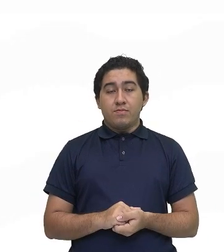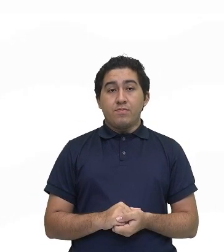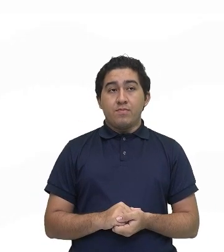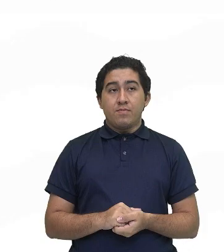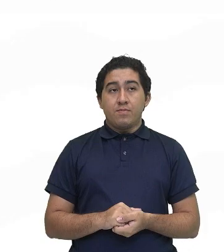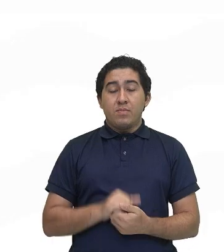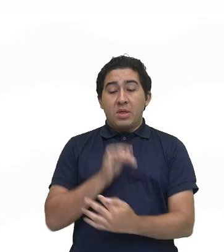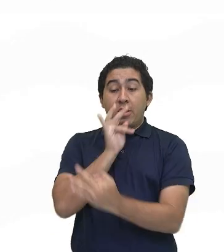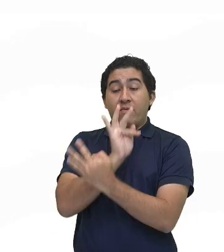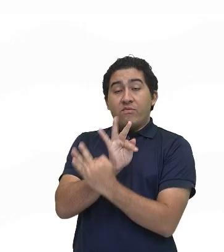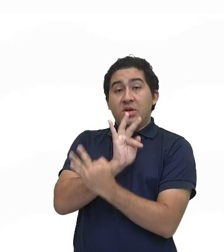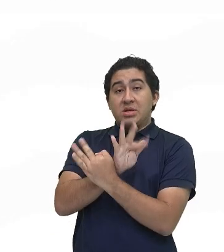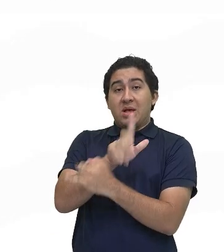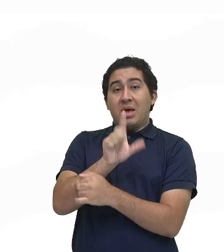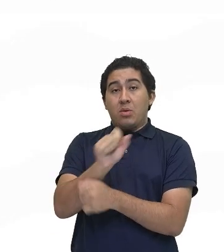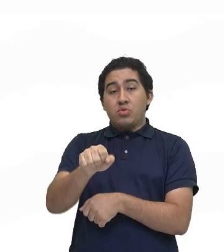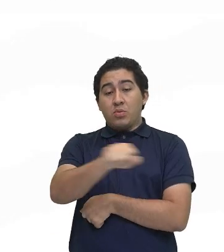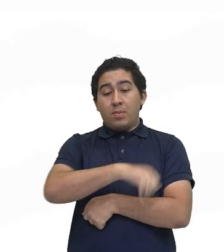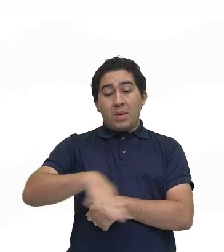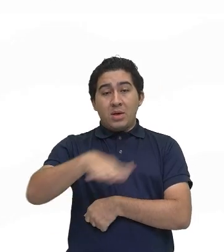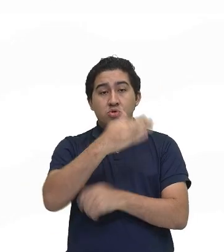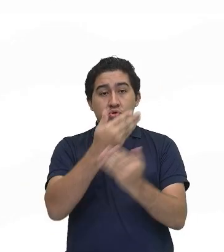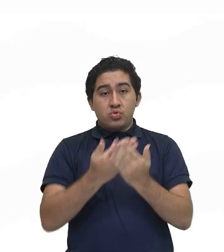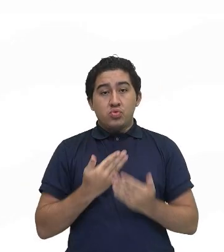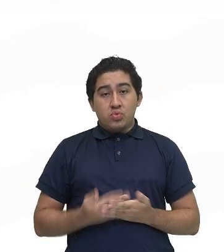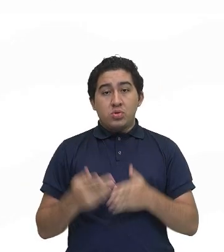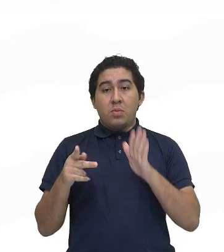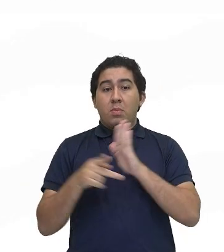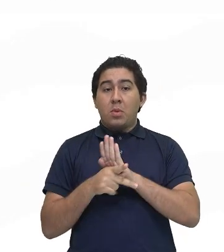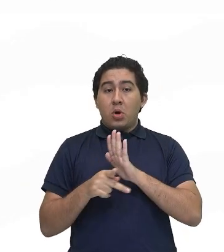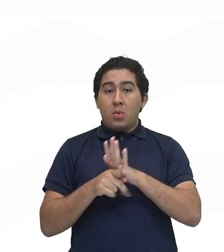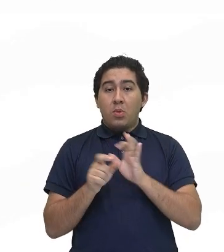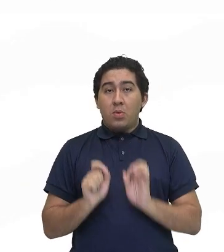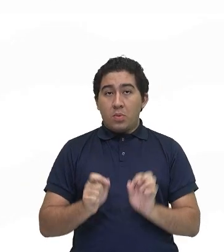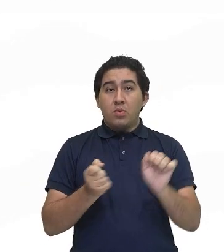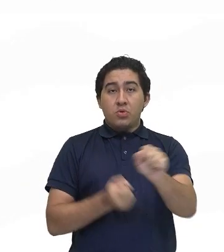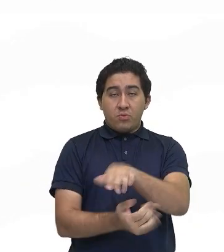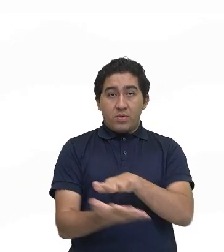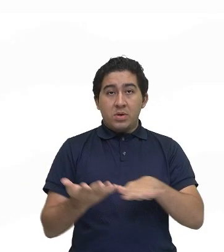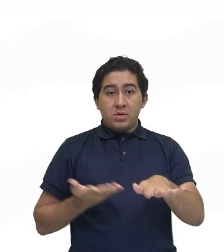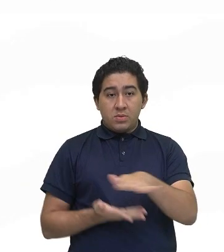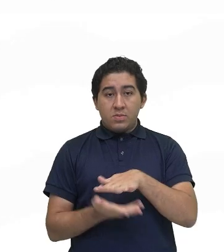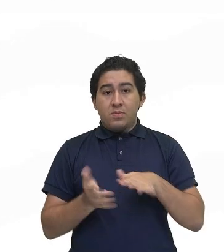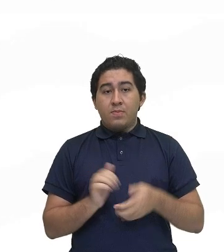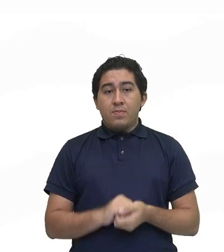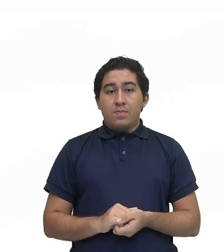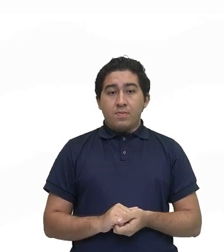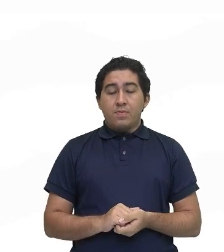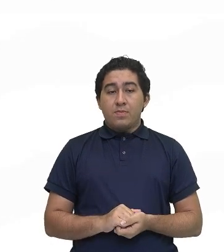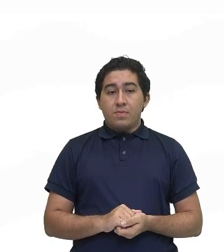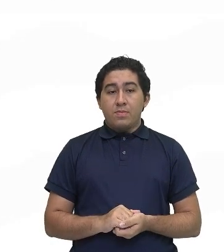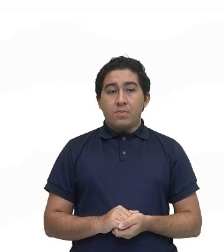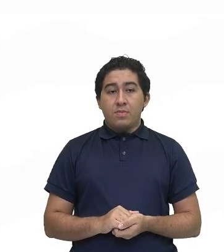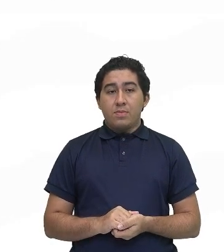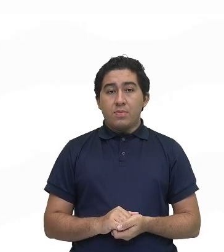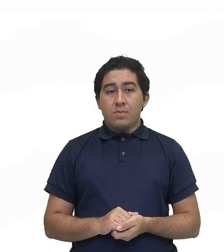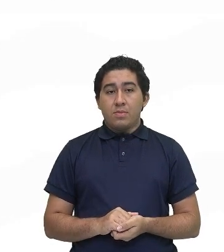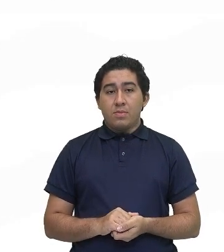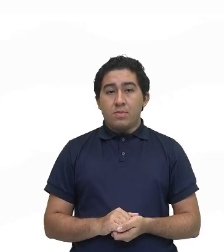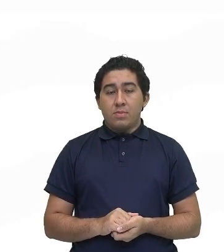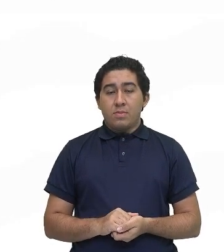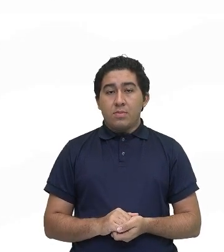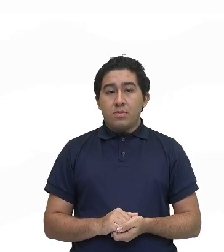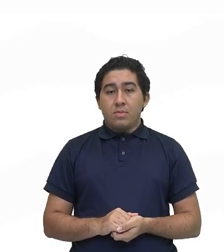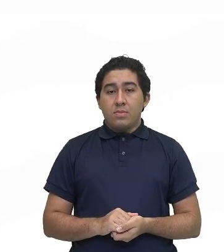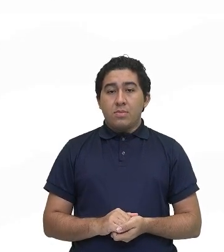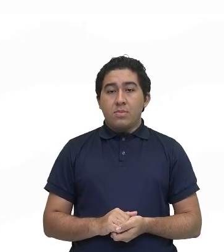ramo da astronomia, responsável por estudar o universo. Aí, com base nisso, nós temos aqui